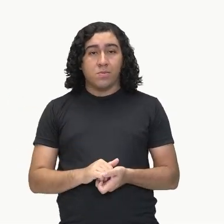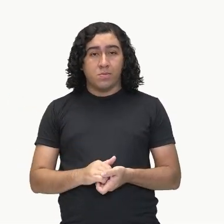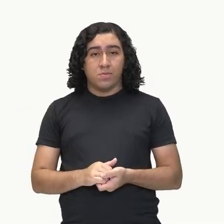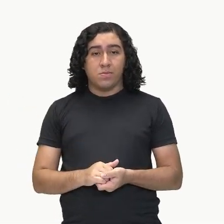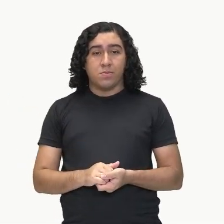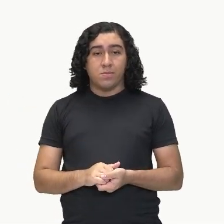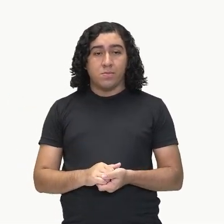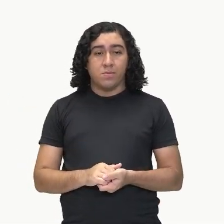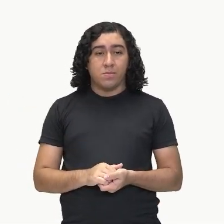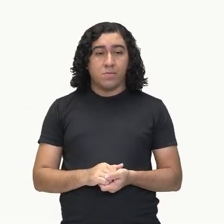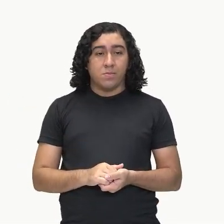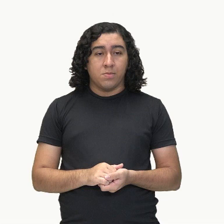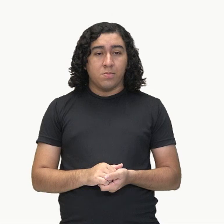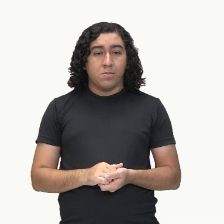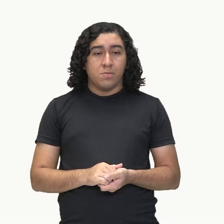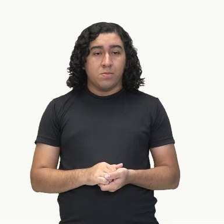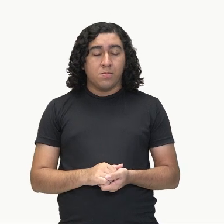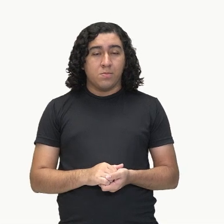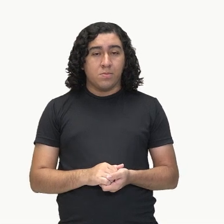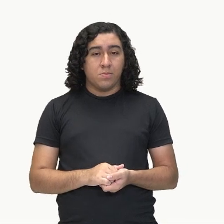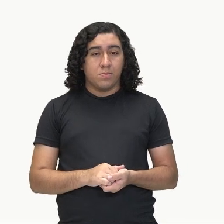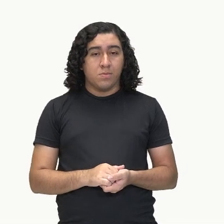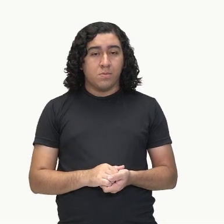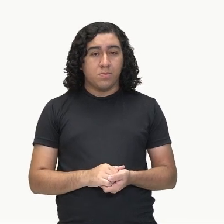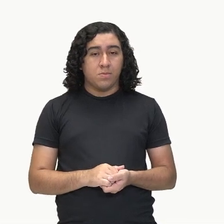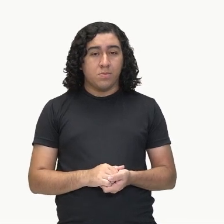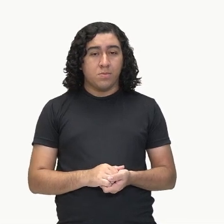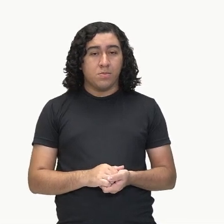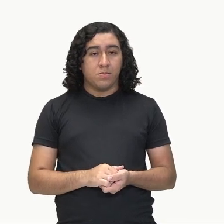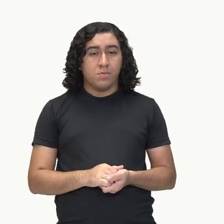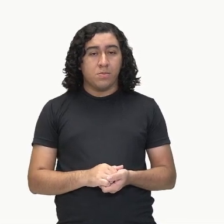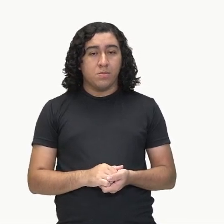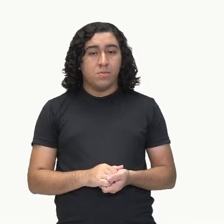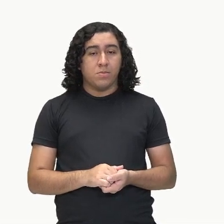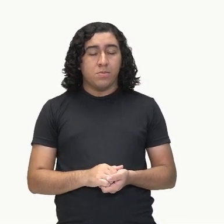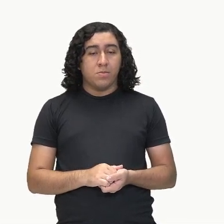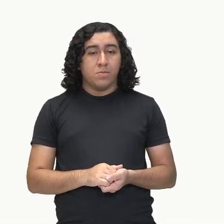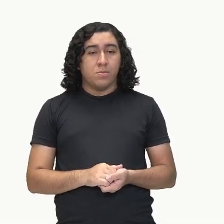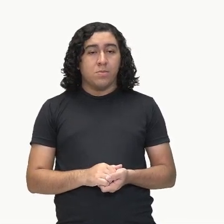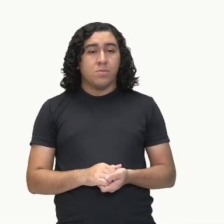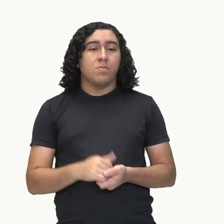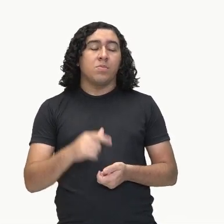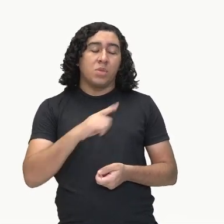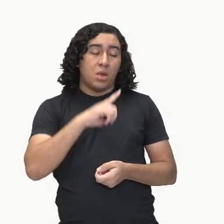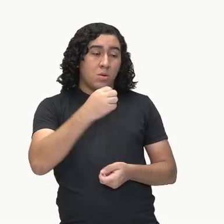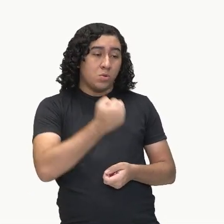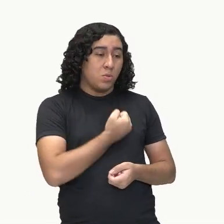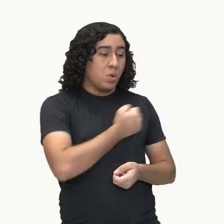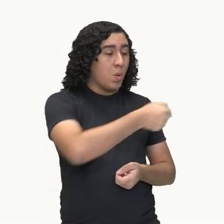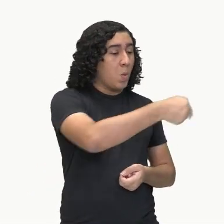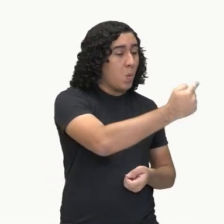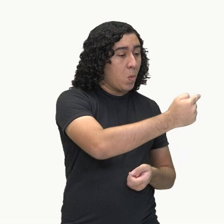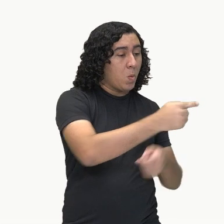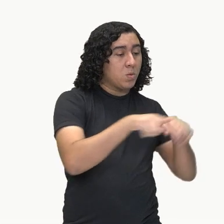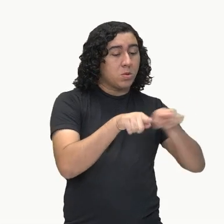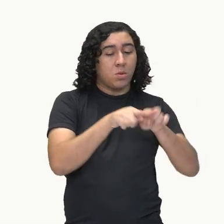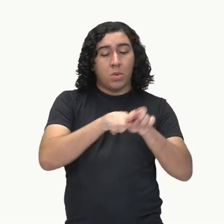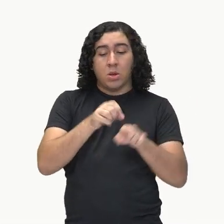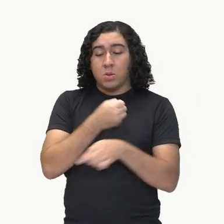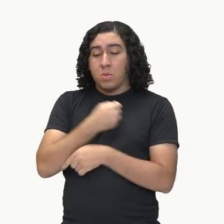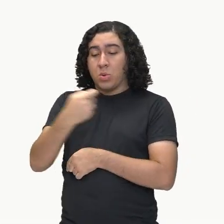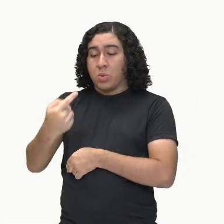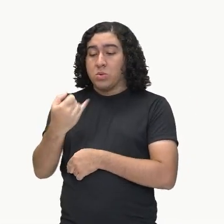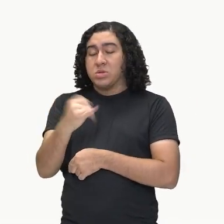O coeficiente tanto de um quanto do outro é quem? O número 1. Então, se eu tenho